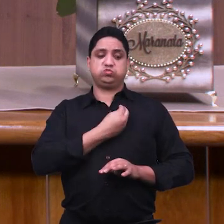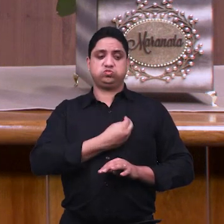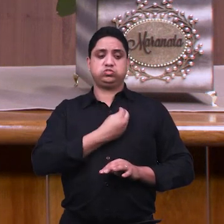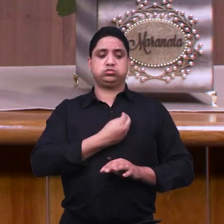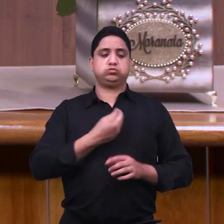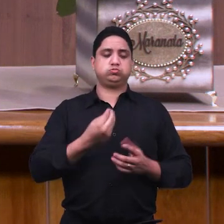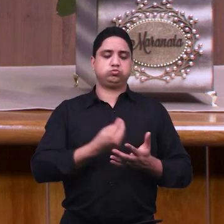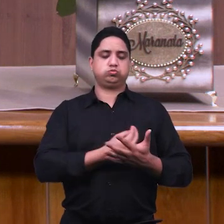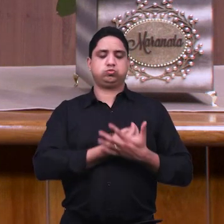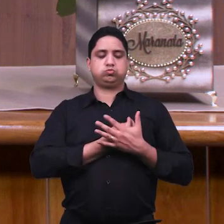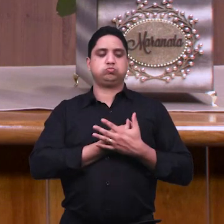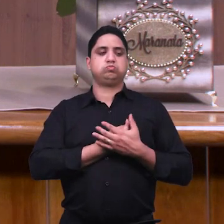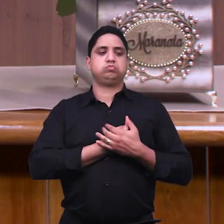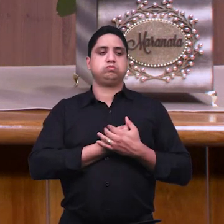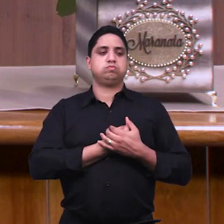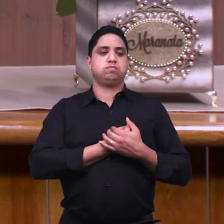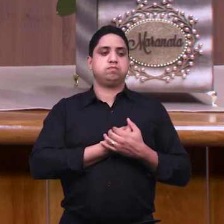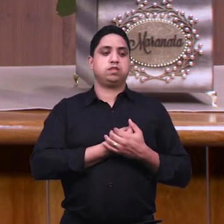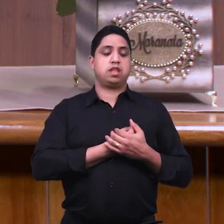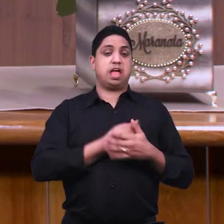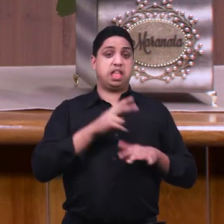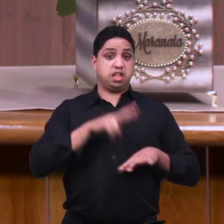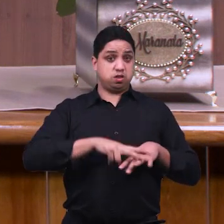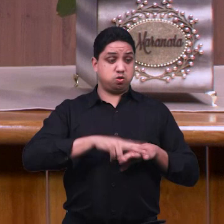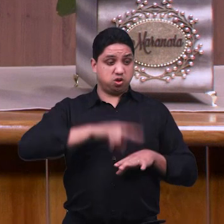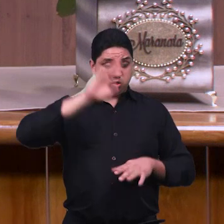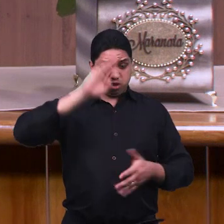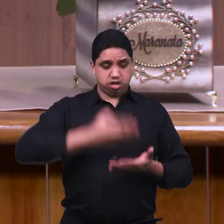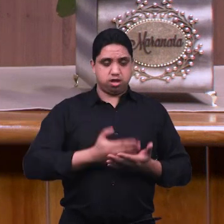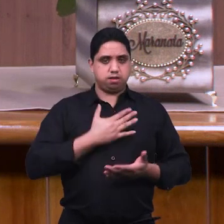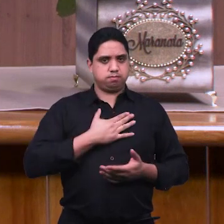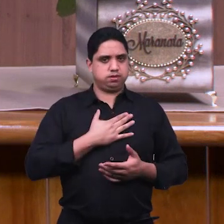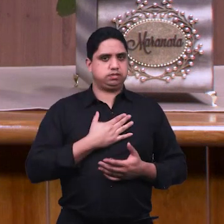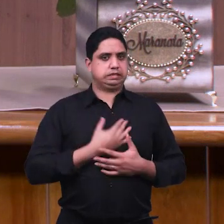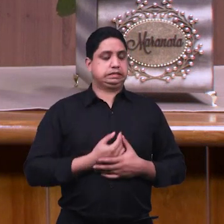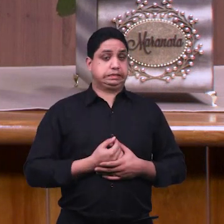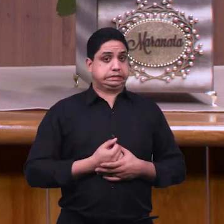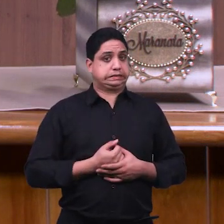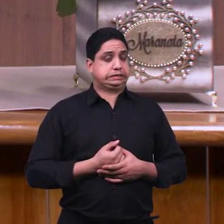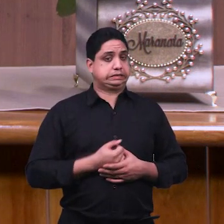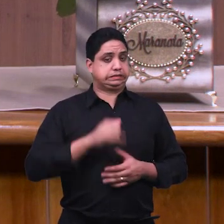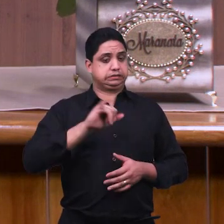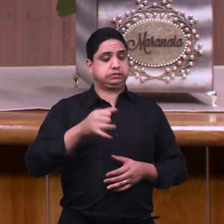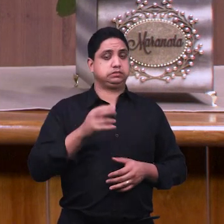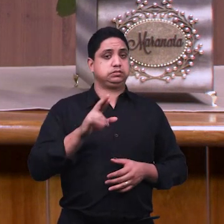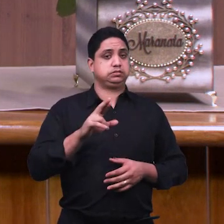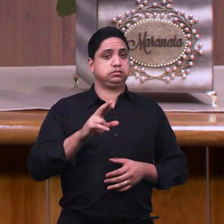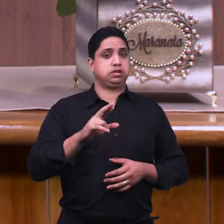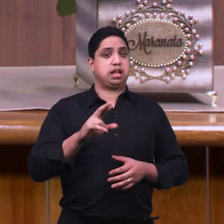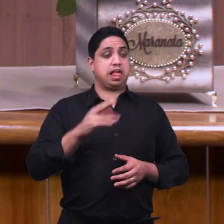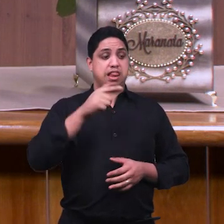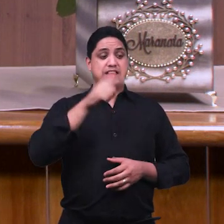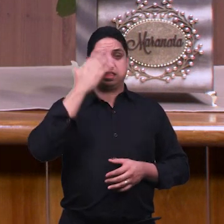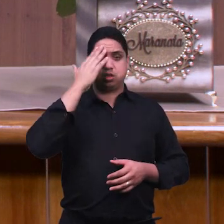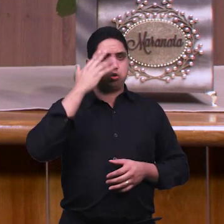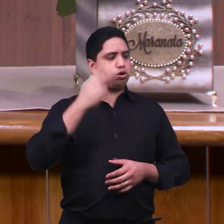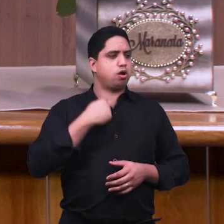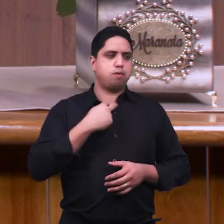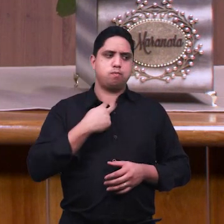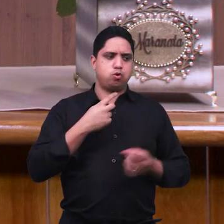e as tuas viúvas confiarão em mim. Jeremias 49,11. Ela entendeu que ela não podia